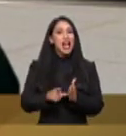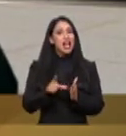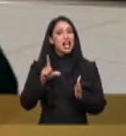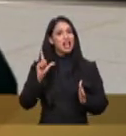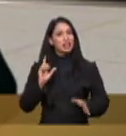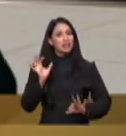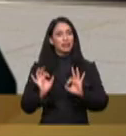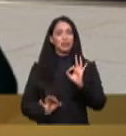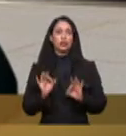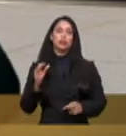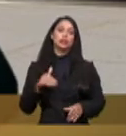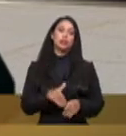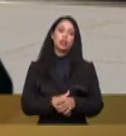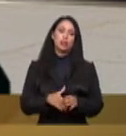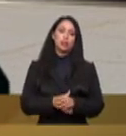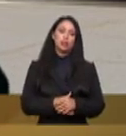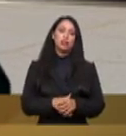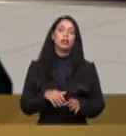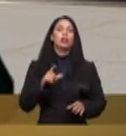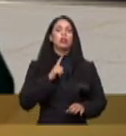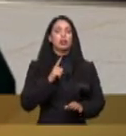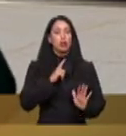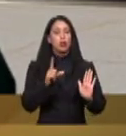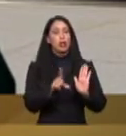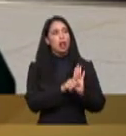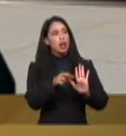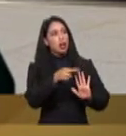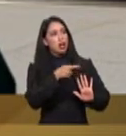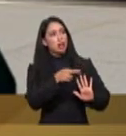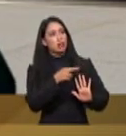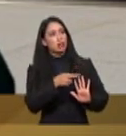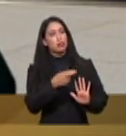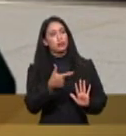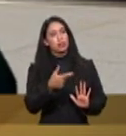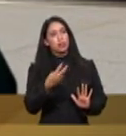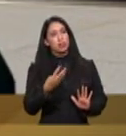Artigo 29, parágrafos 9 e 10 da Resolução